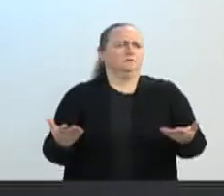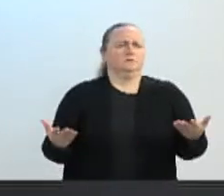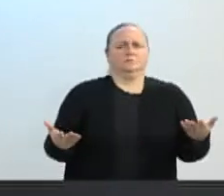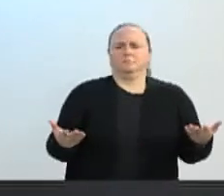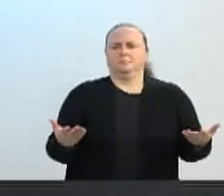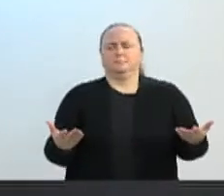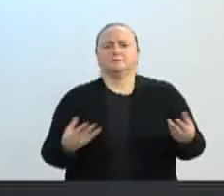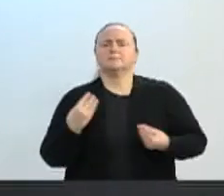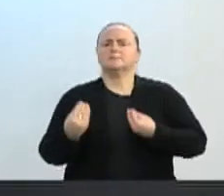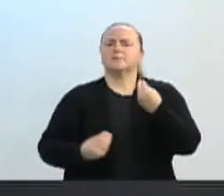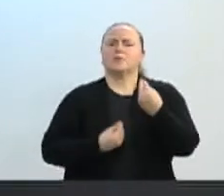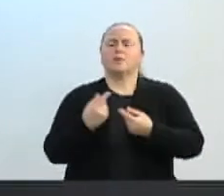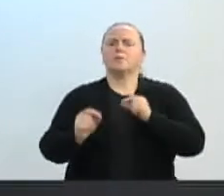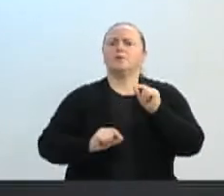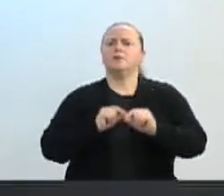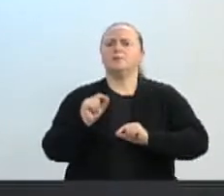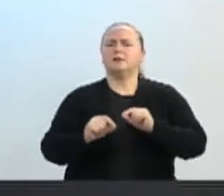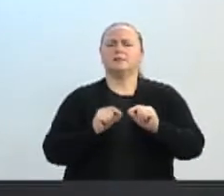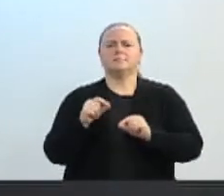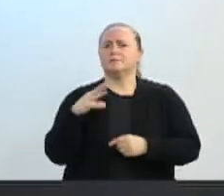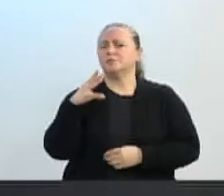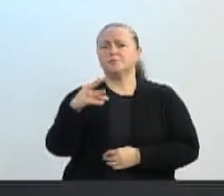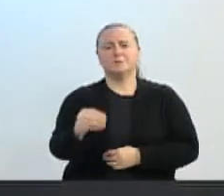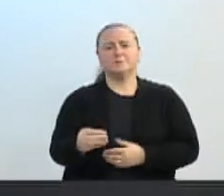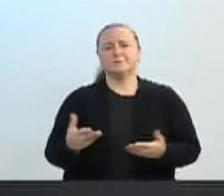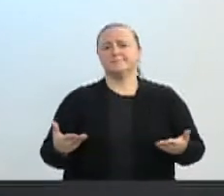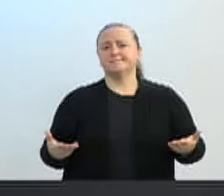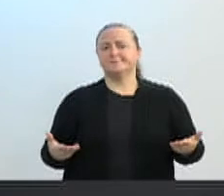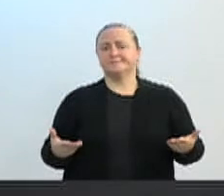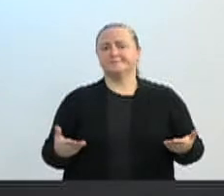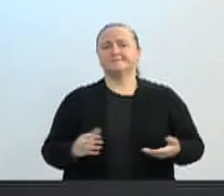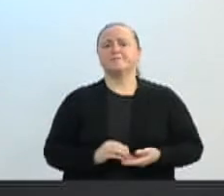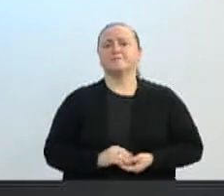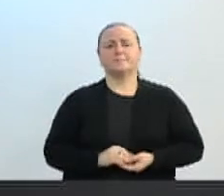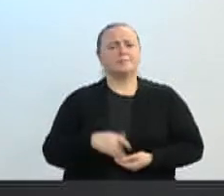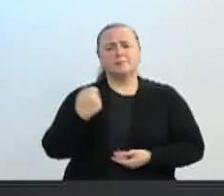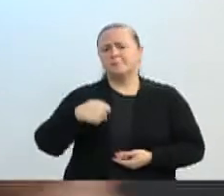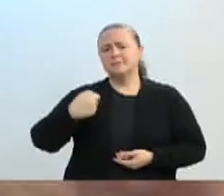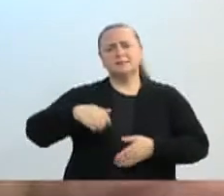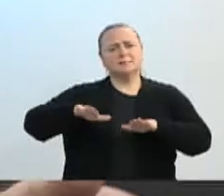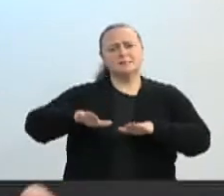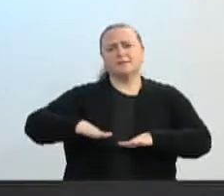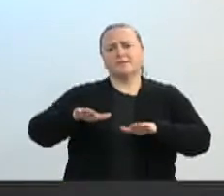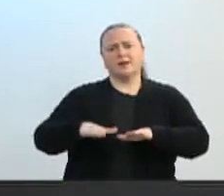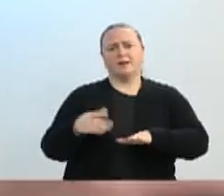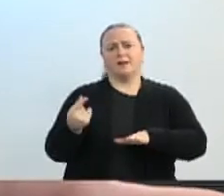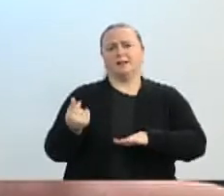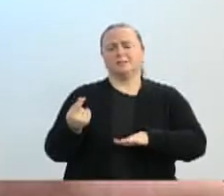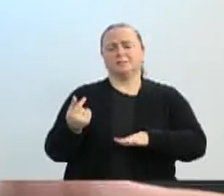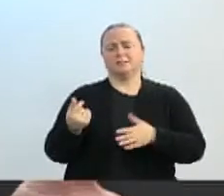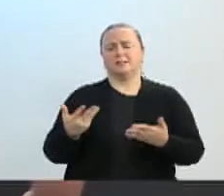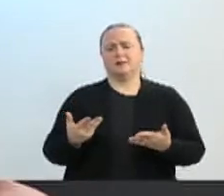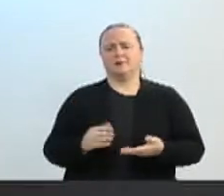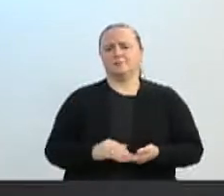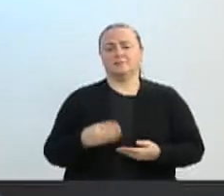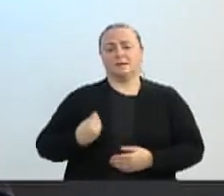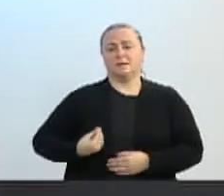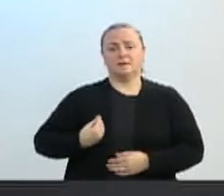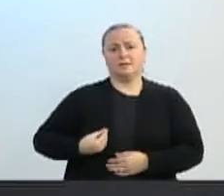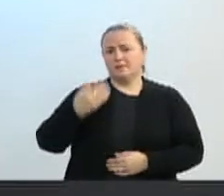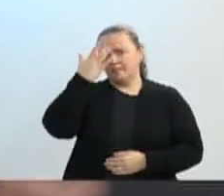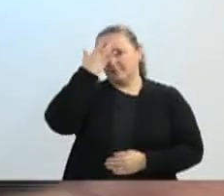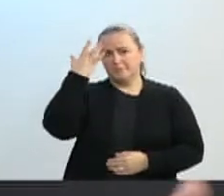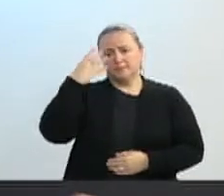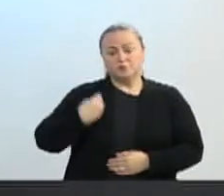Excelência hoje com relação ao Pacto Federativo, tem tudo a ver. A maior fatia do bolo tem que ficar aqui. É no município, onde o cidadão vive, onde o povo